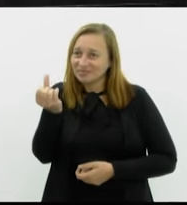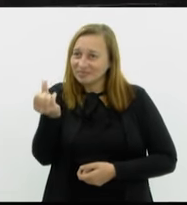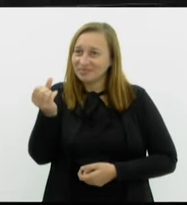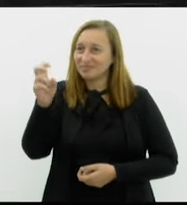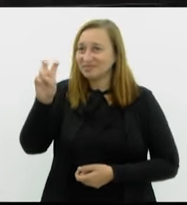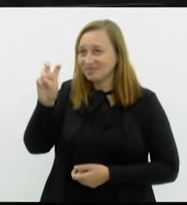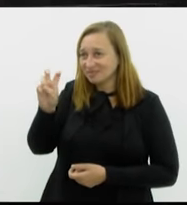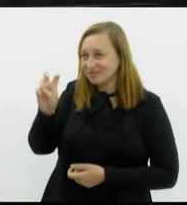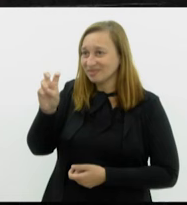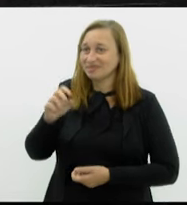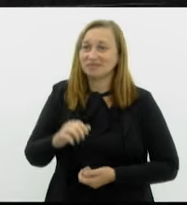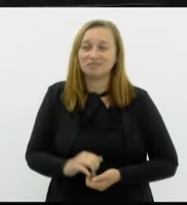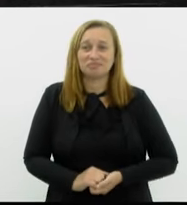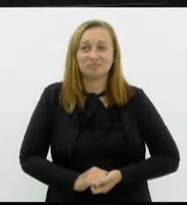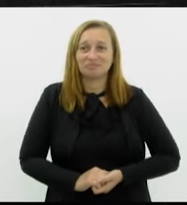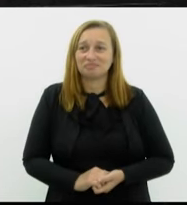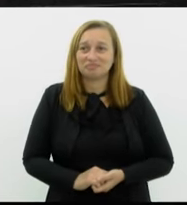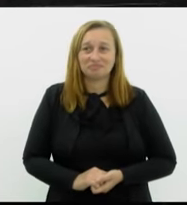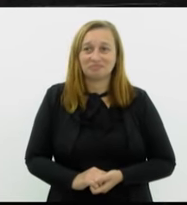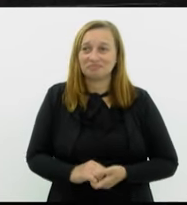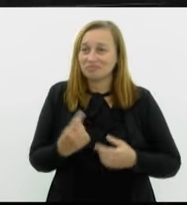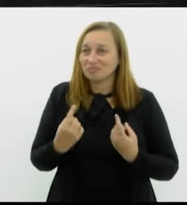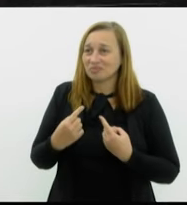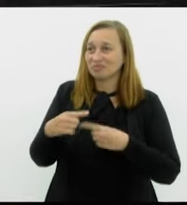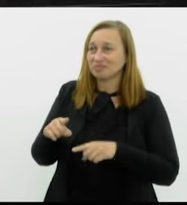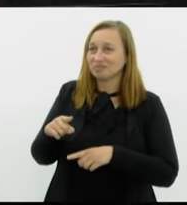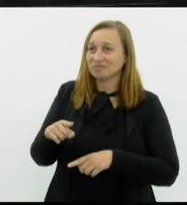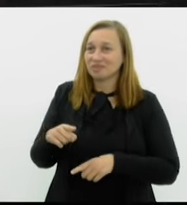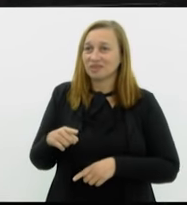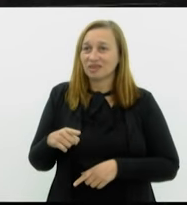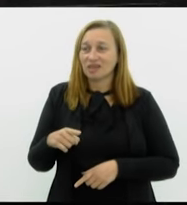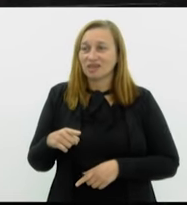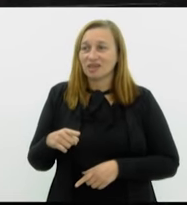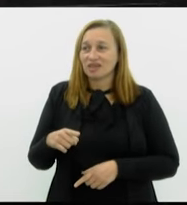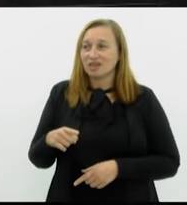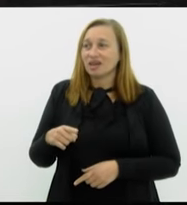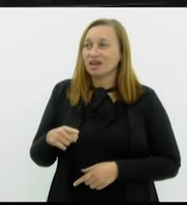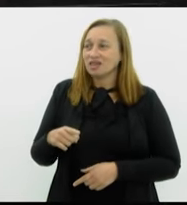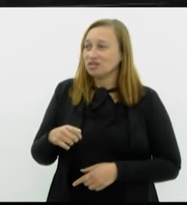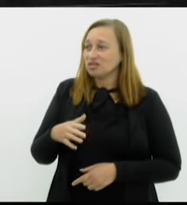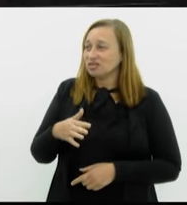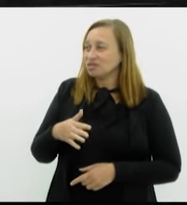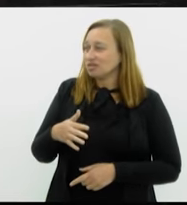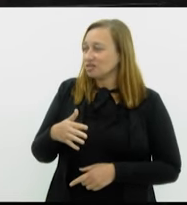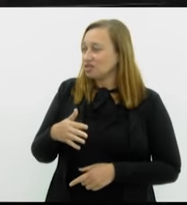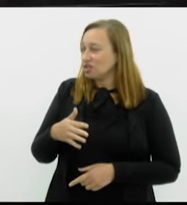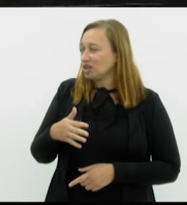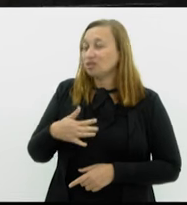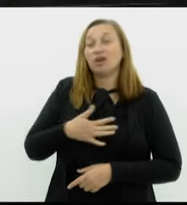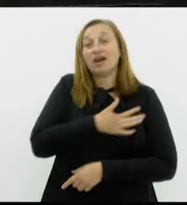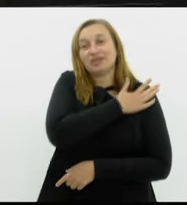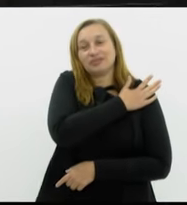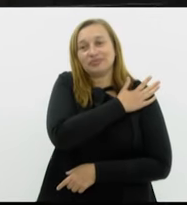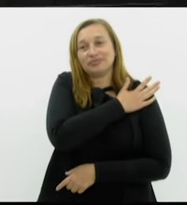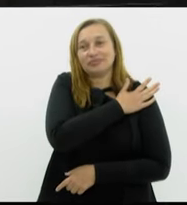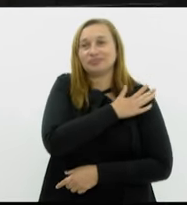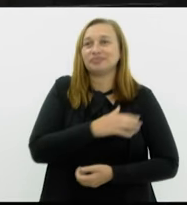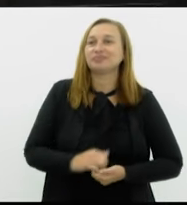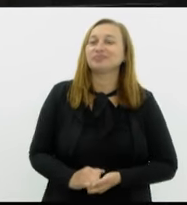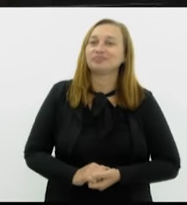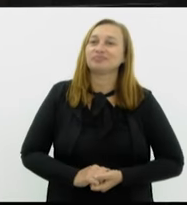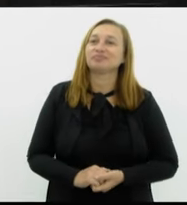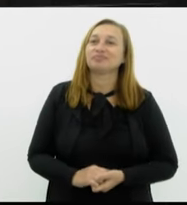1965, na luta contra a ditadura para restabelecer a democracia nesse país.